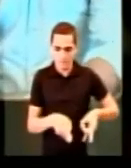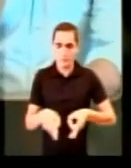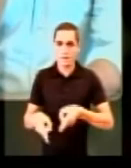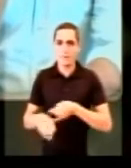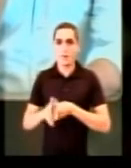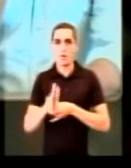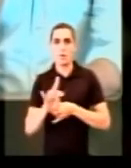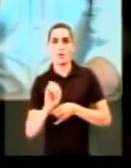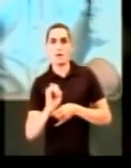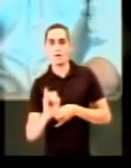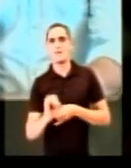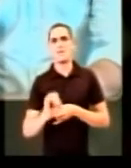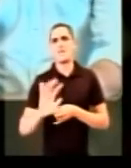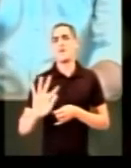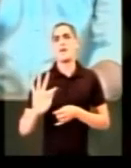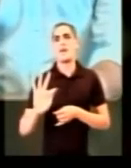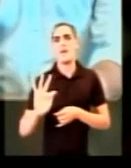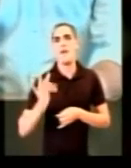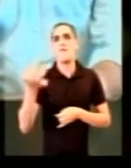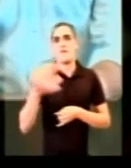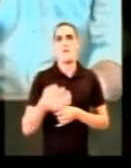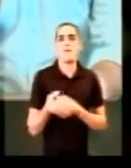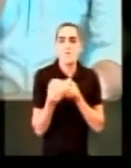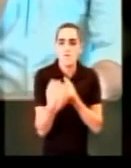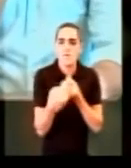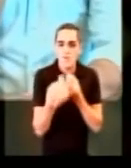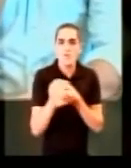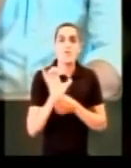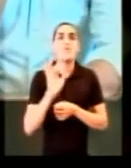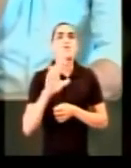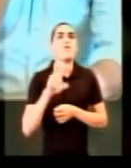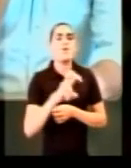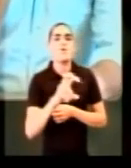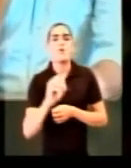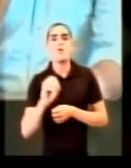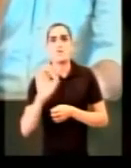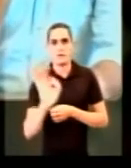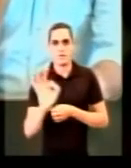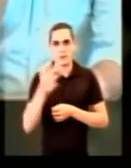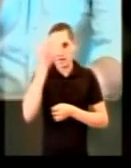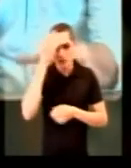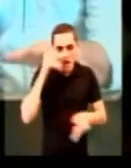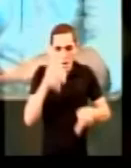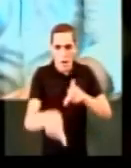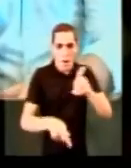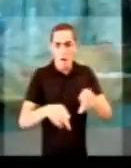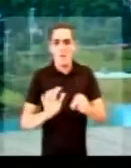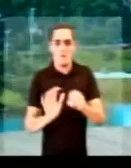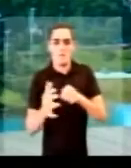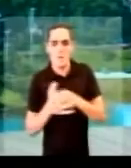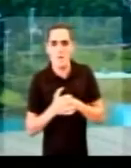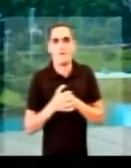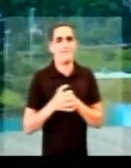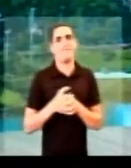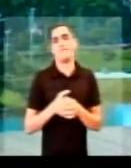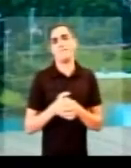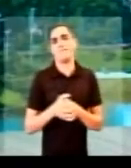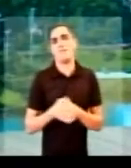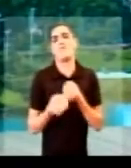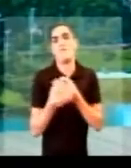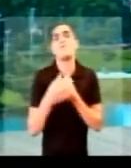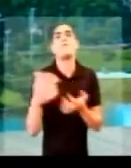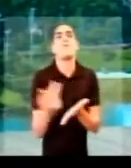só 50% das pessoas estão protegidas. Não é essa a interpretação. É que só 50%